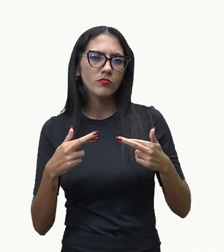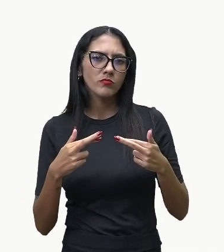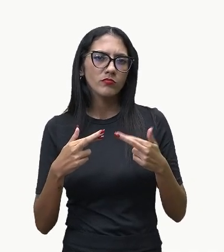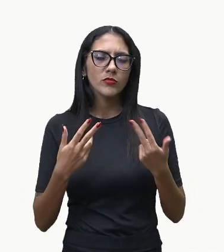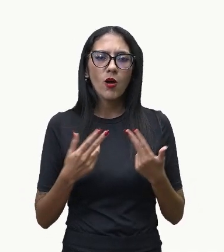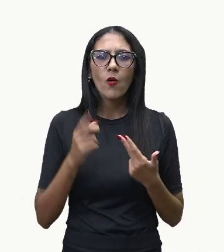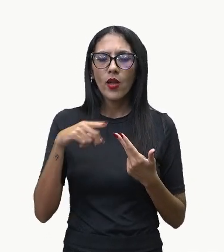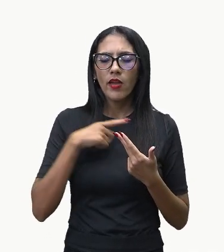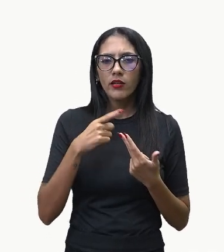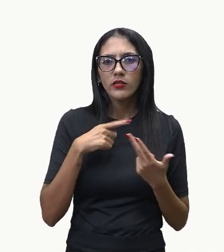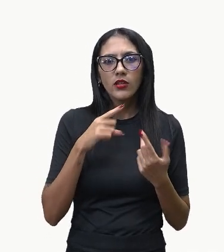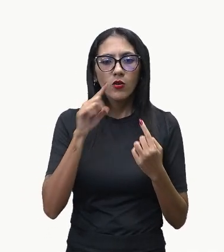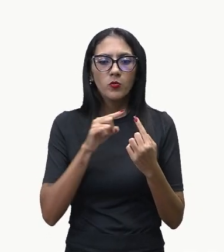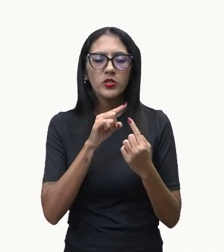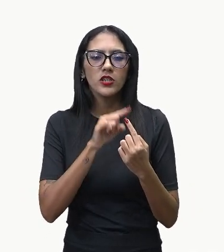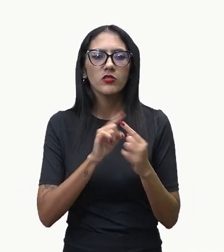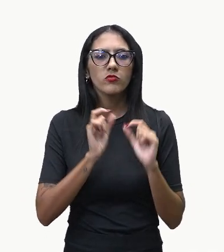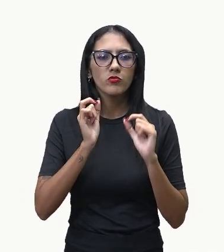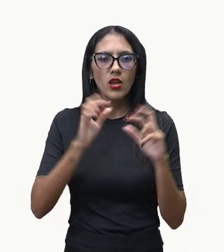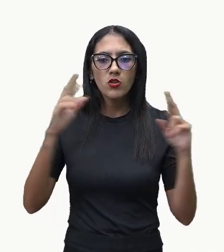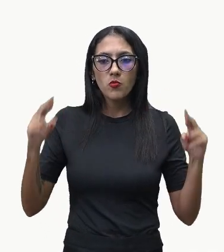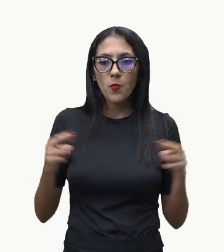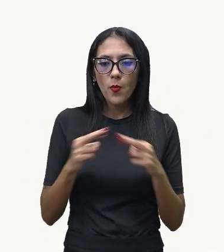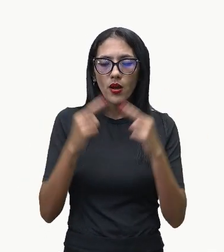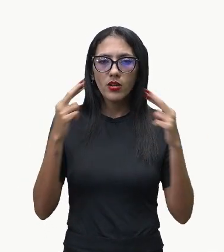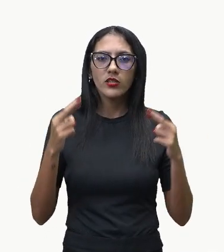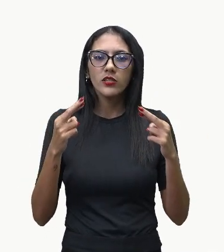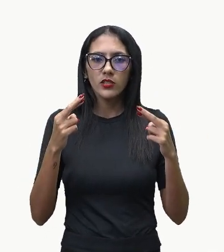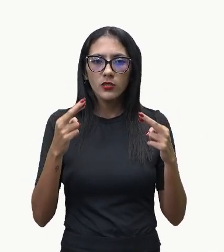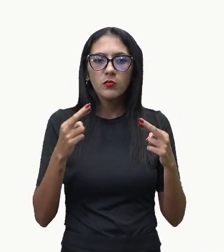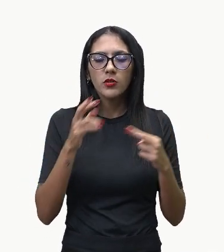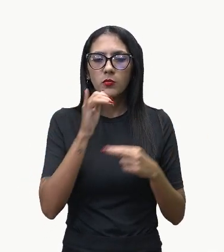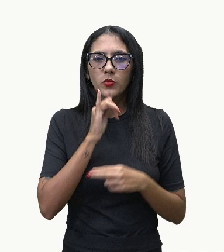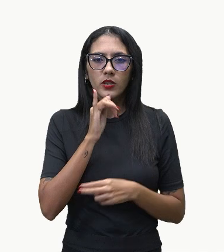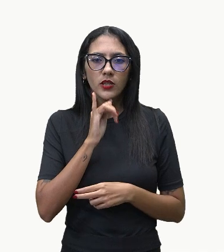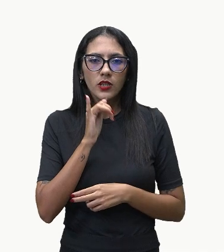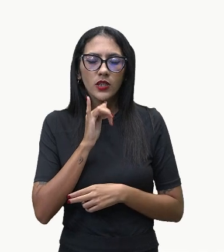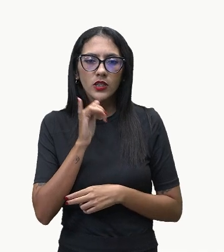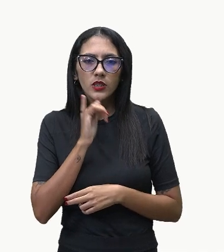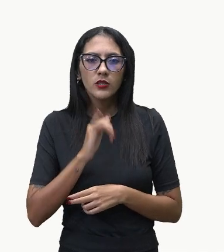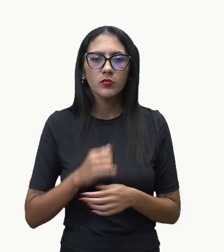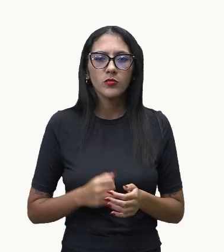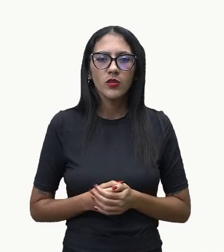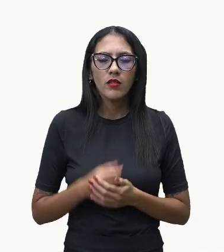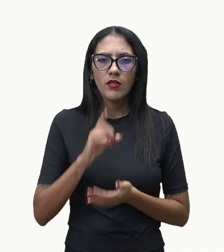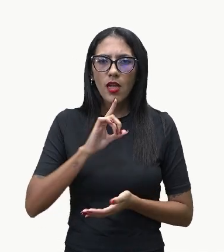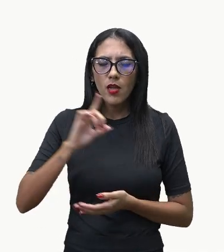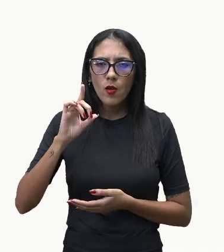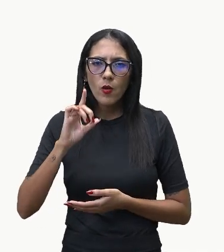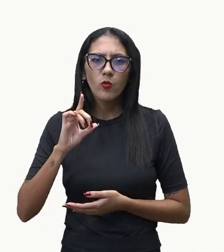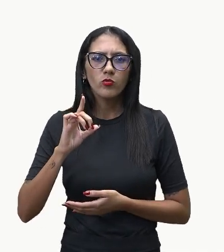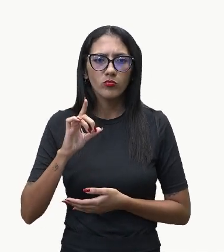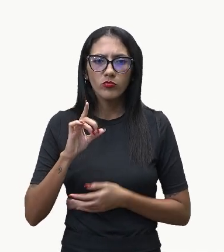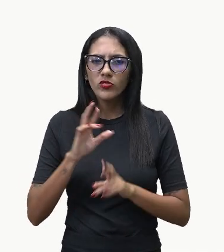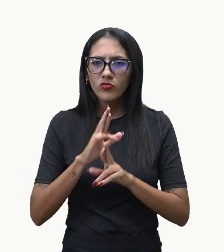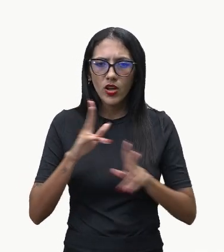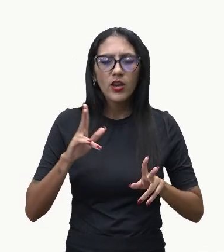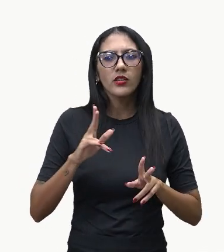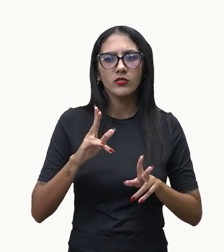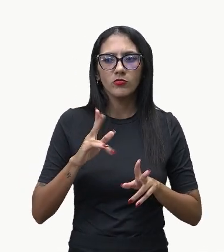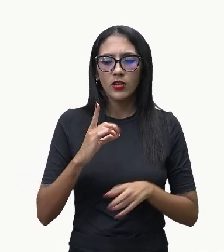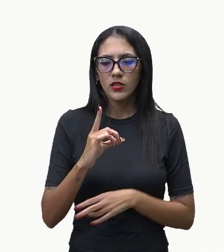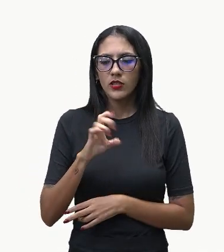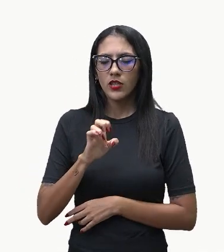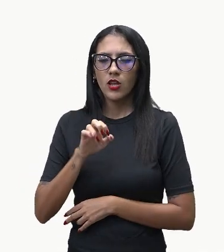fazer uma rima toante, né? Aí de deu com céu. Embora tenhamos aí